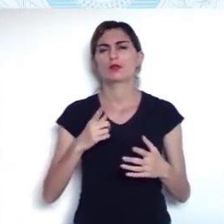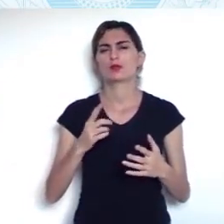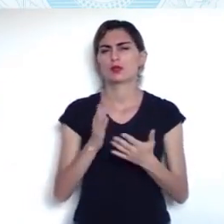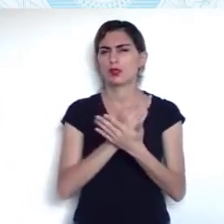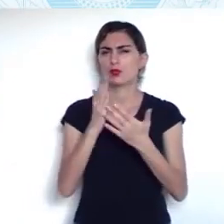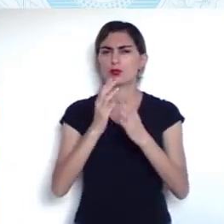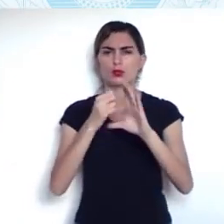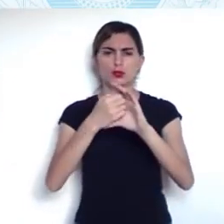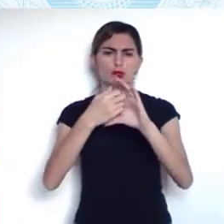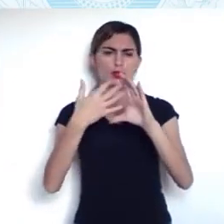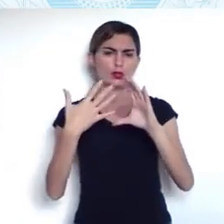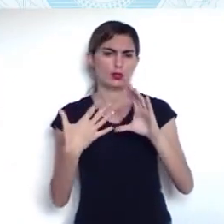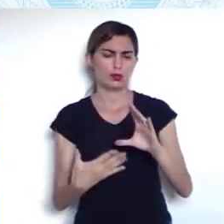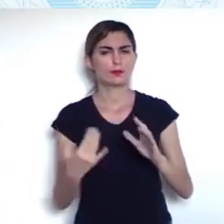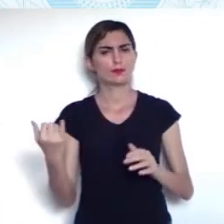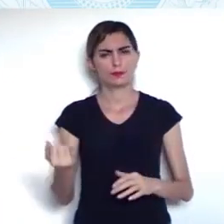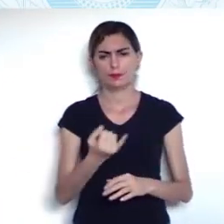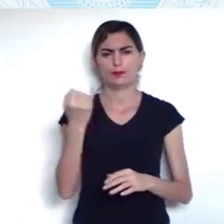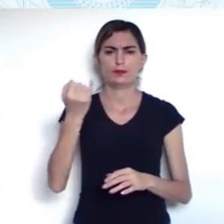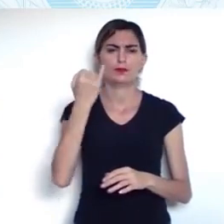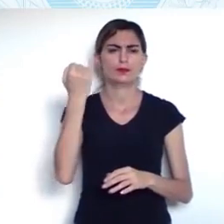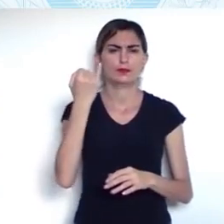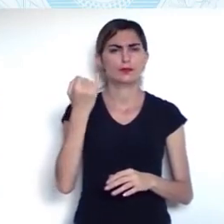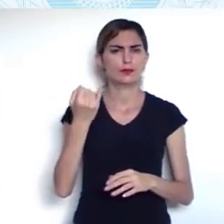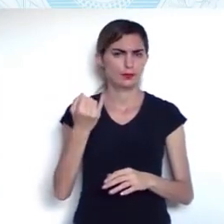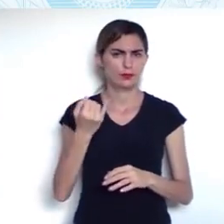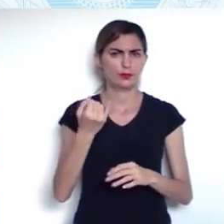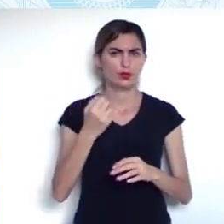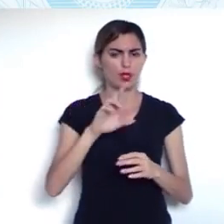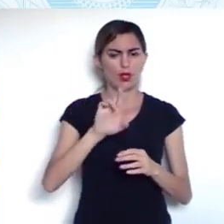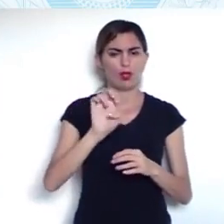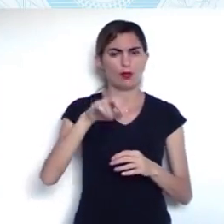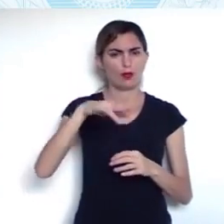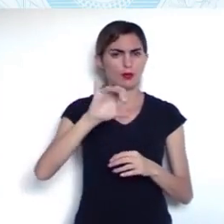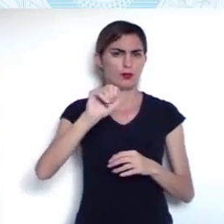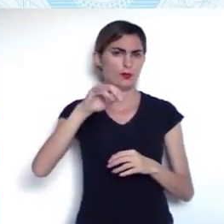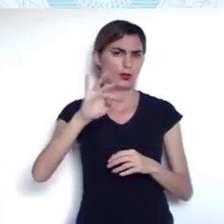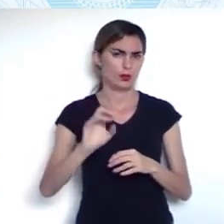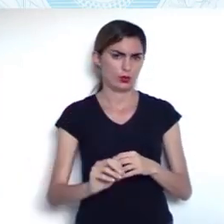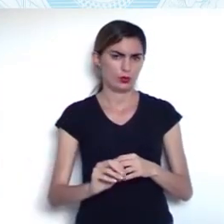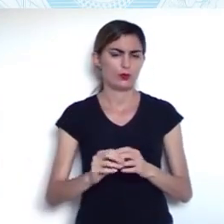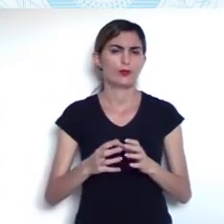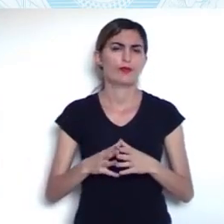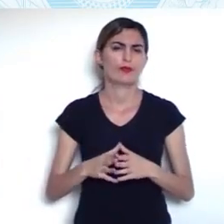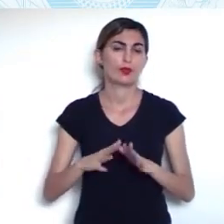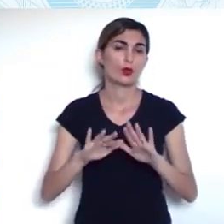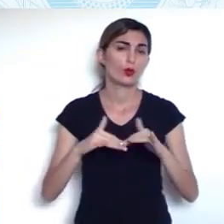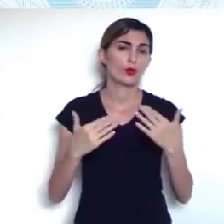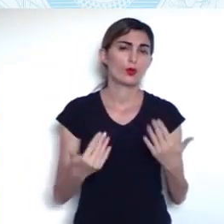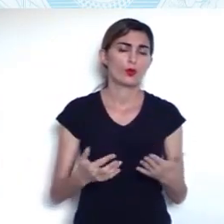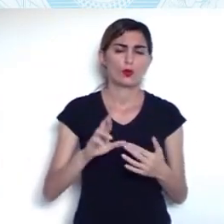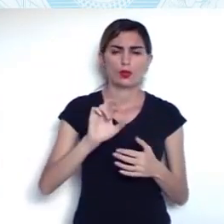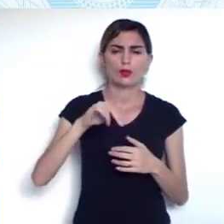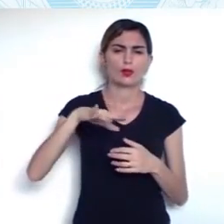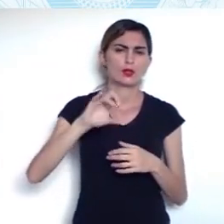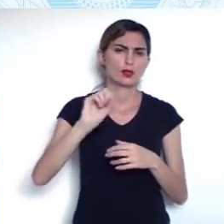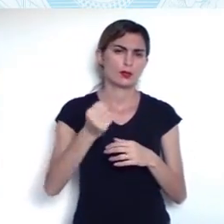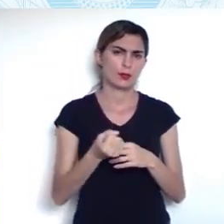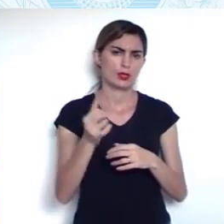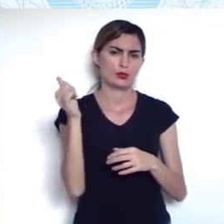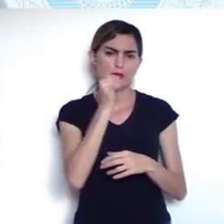temos aí algumas características fundamentais do Renascimento. Ou seja, o